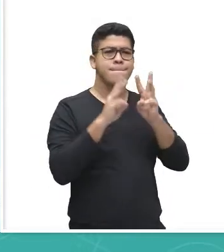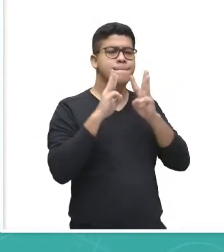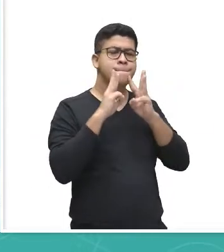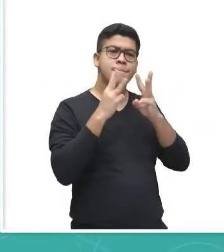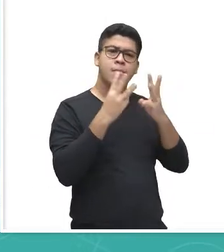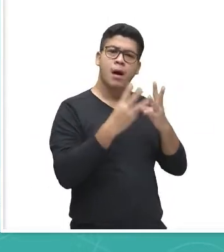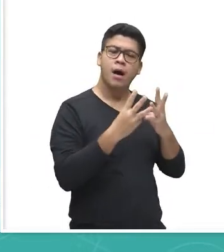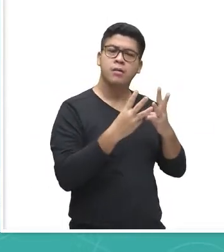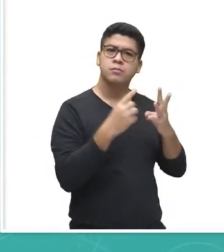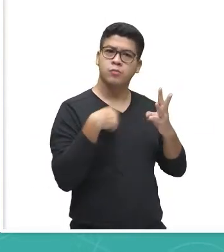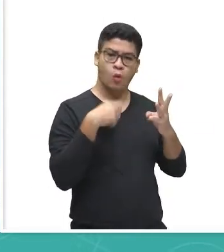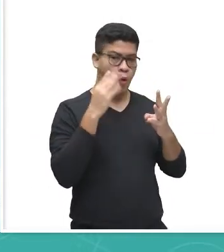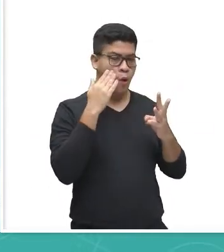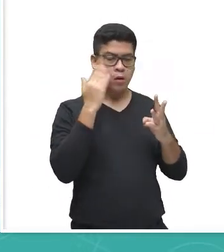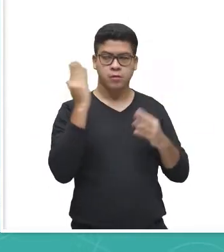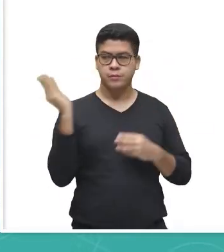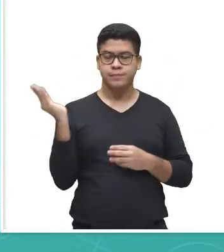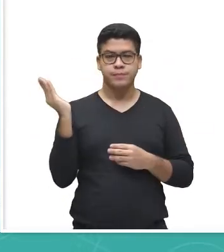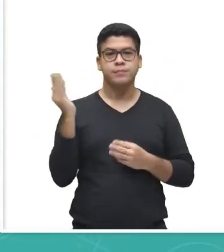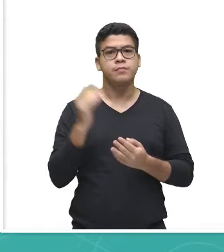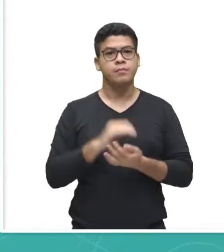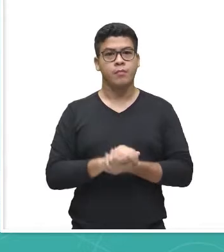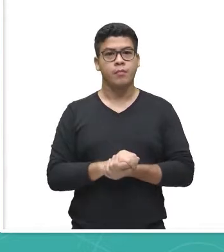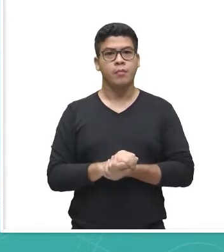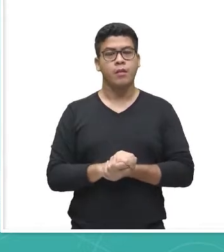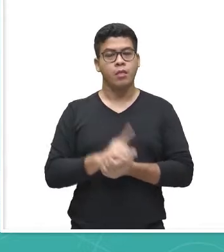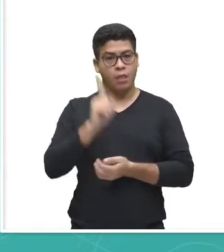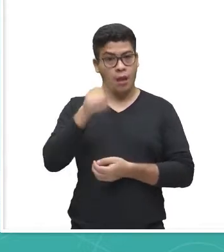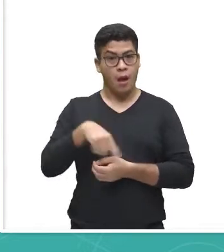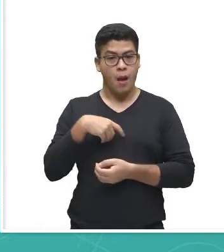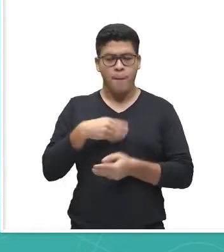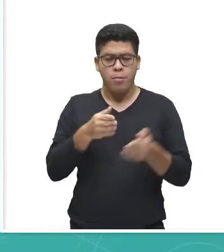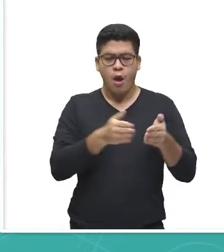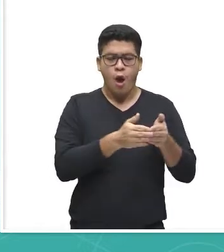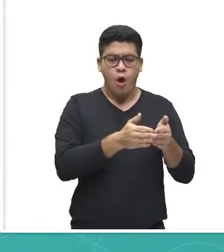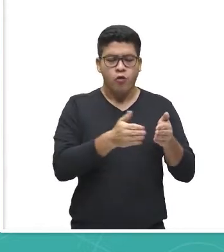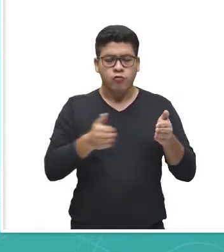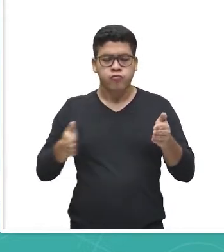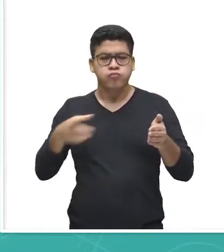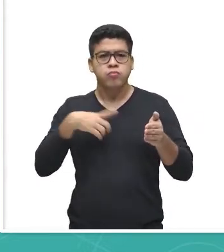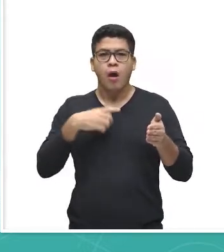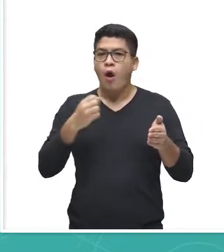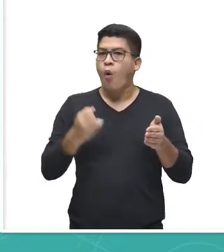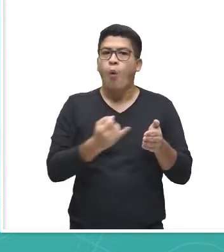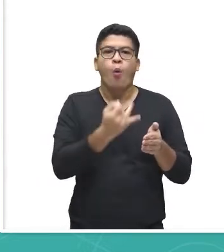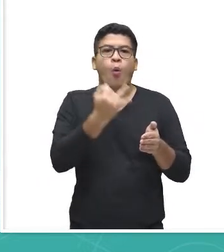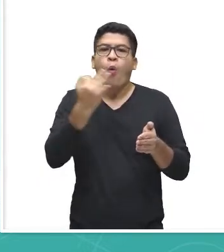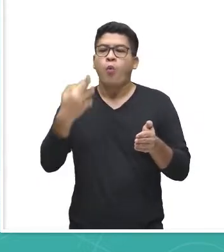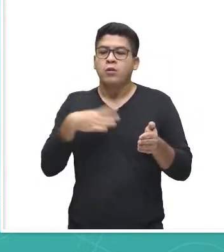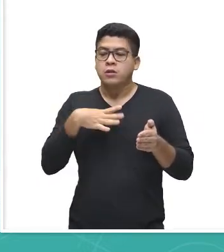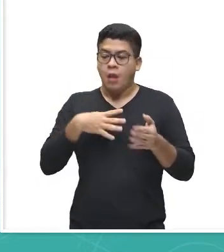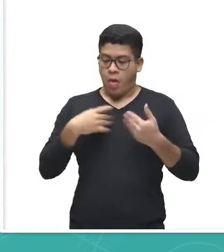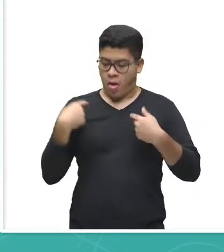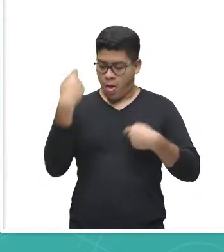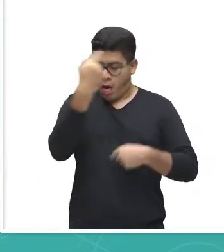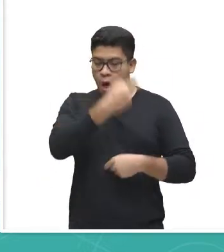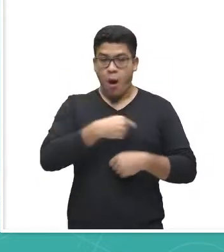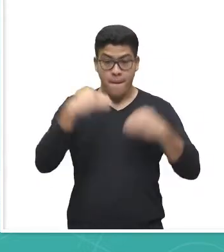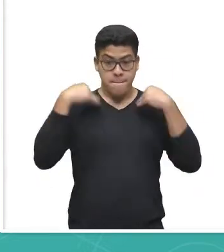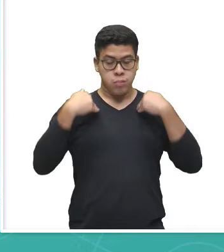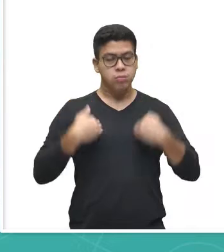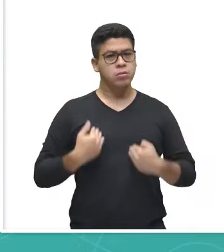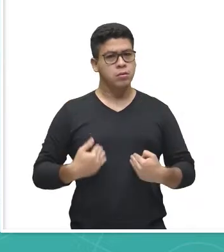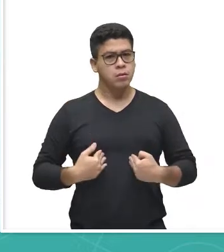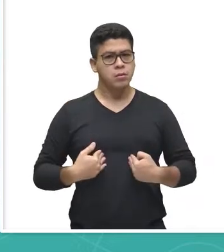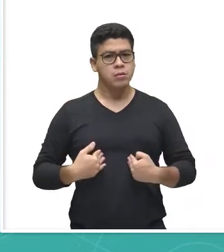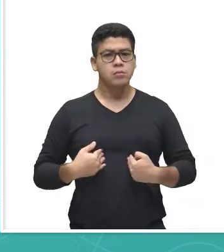aí a nossa próxima imagem. A massa, então, é a medida da quantidade de matéria de um corpo.